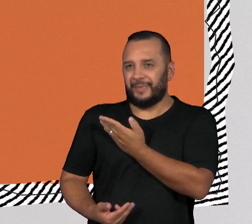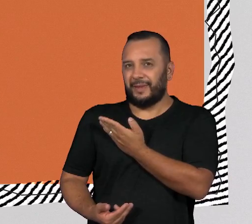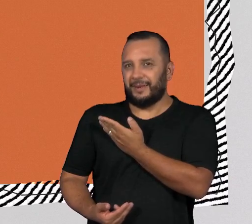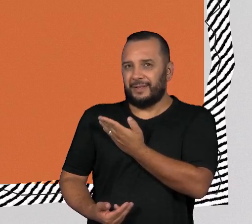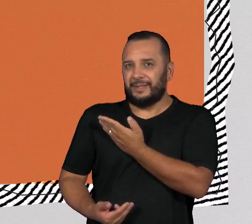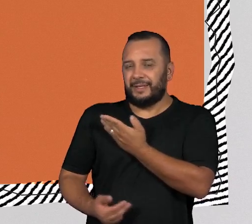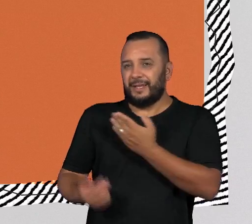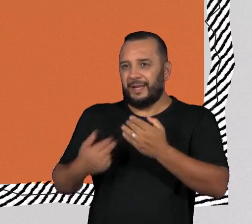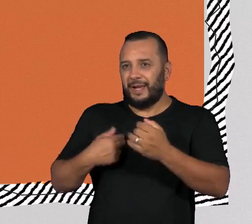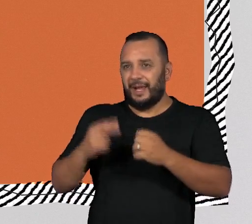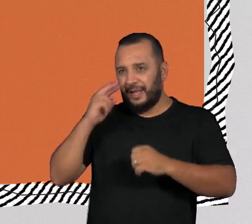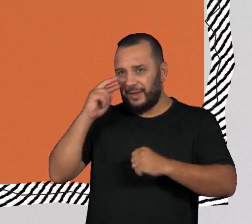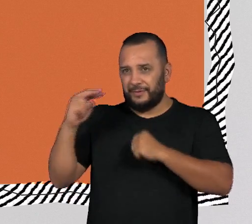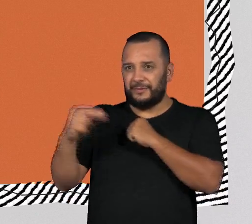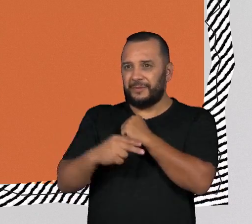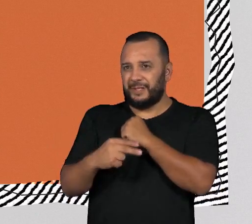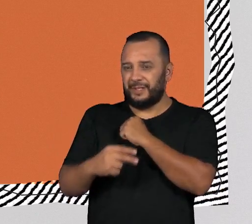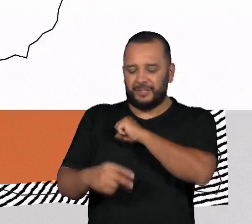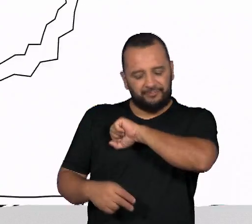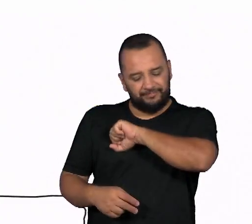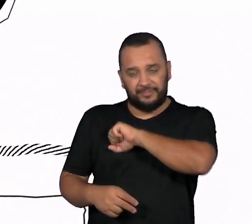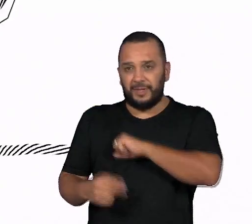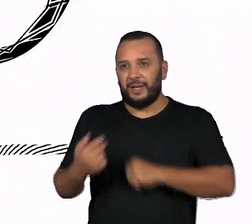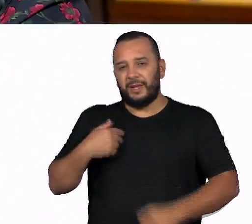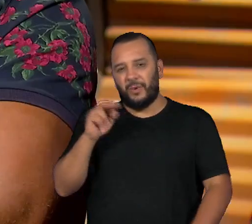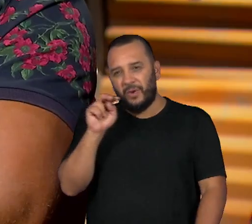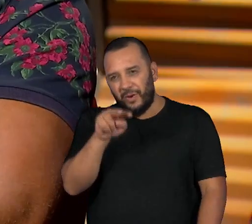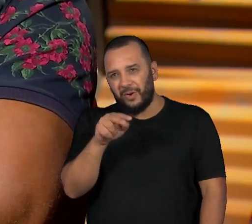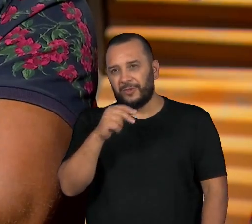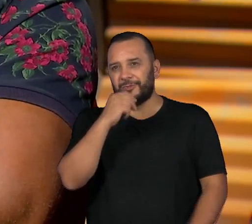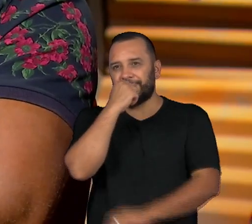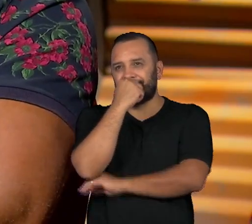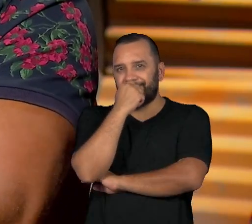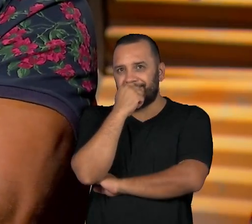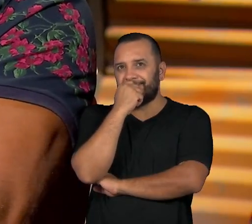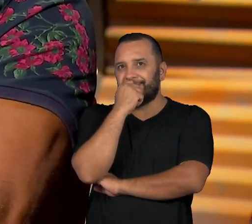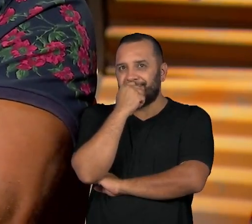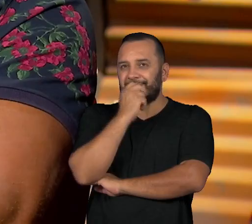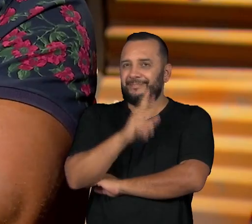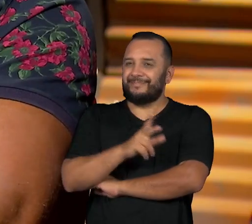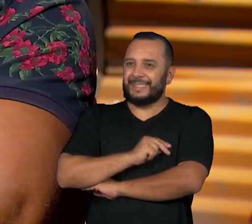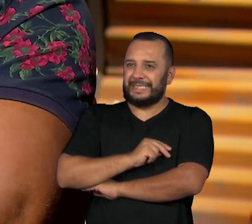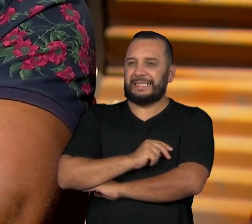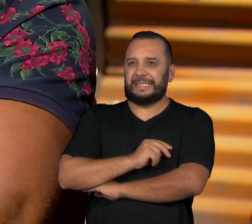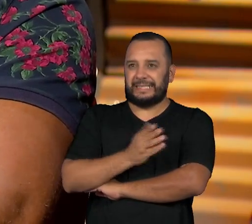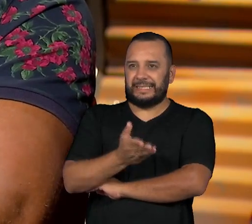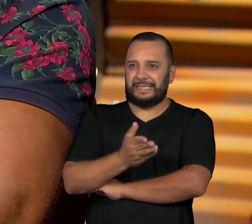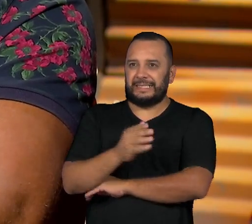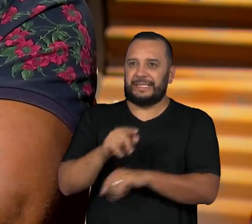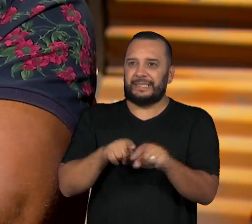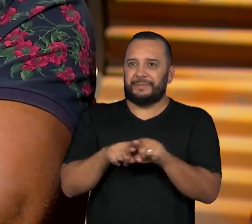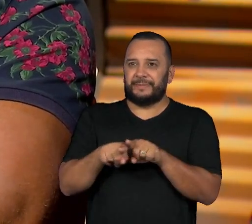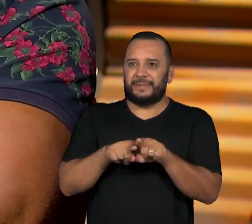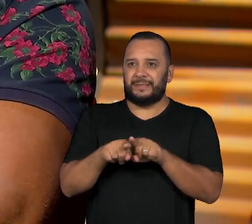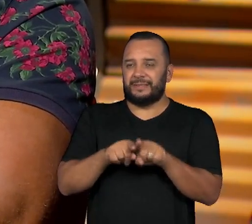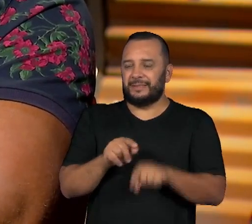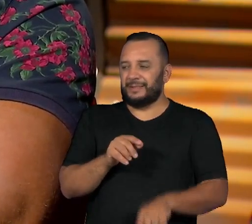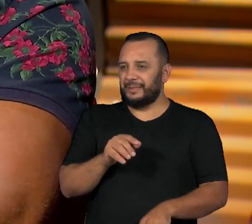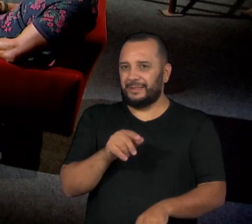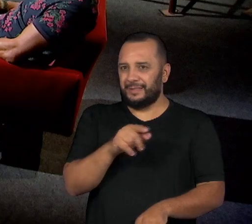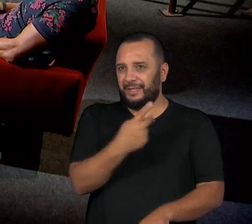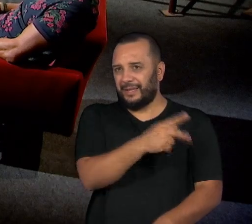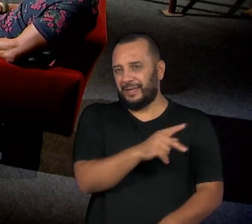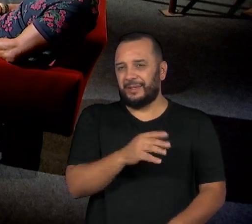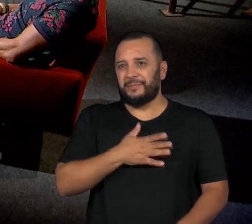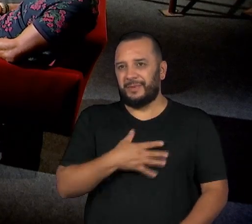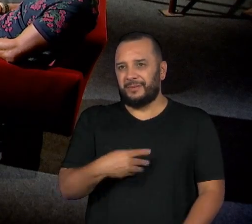né, me abraça e tal, eu olho assim, e aí me leva lá atrás. Eu falo, caramba, cara, é muito